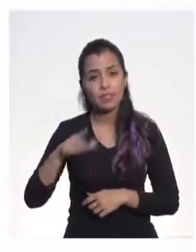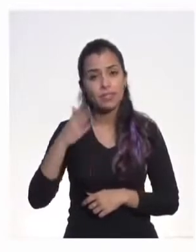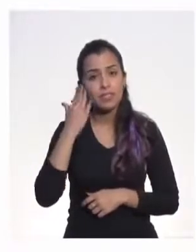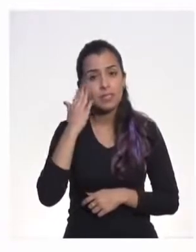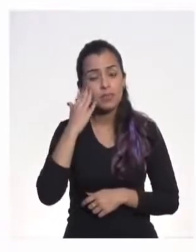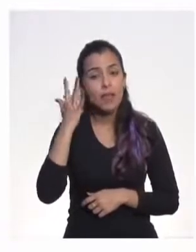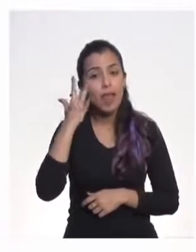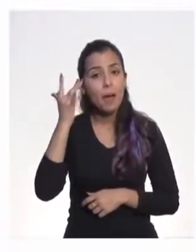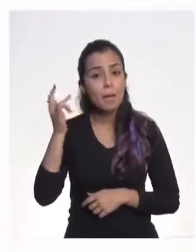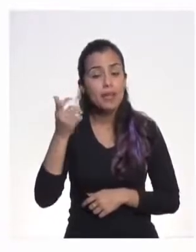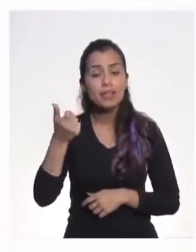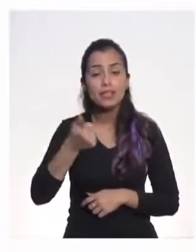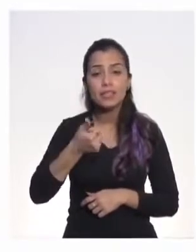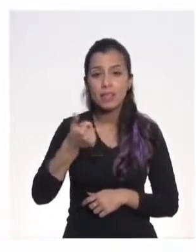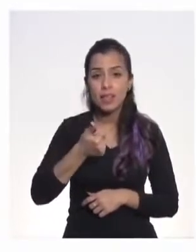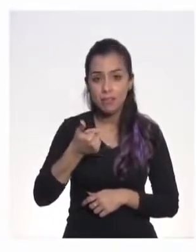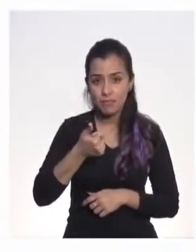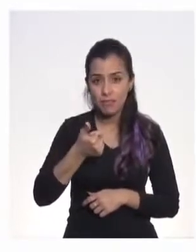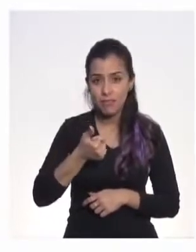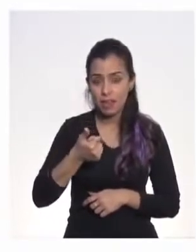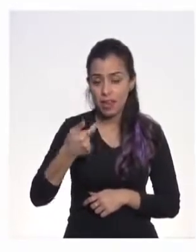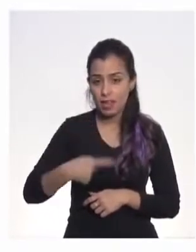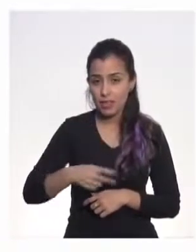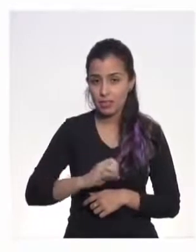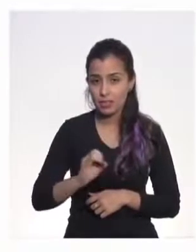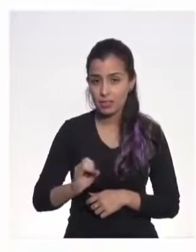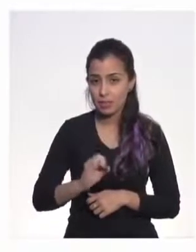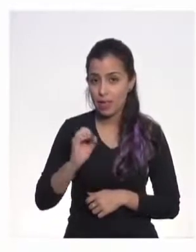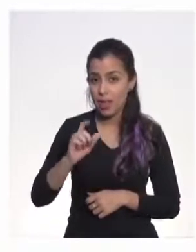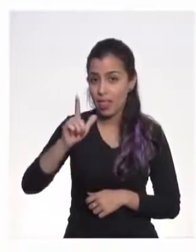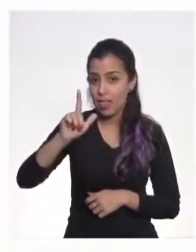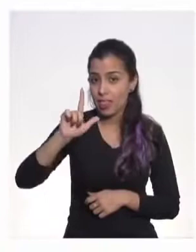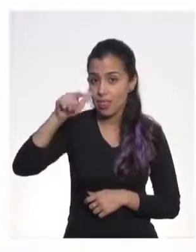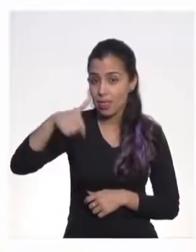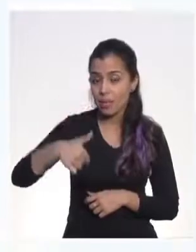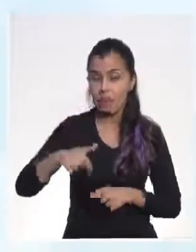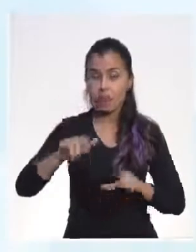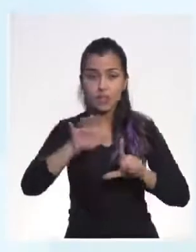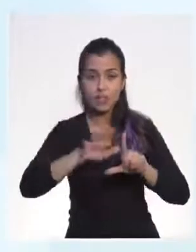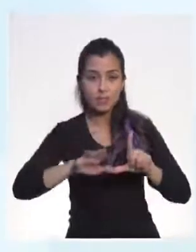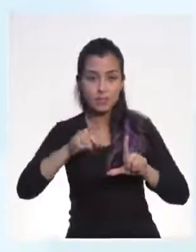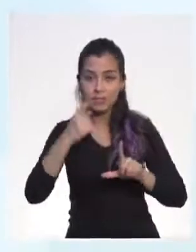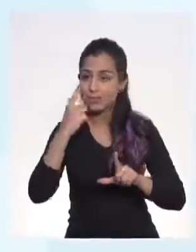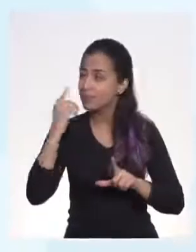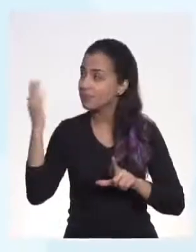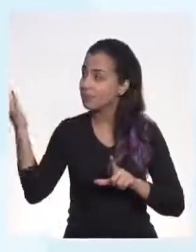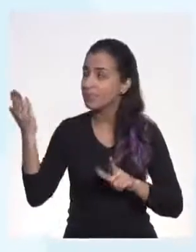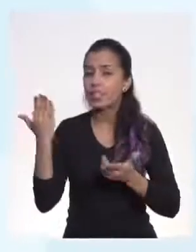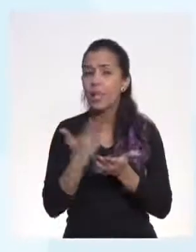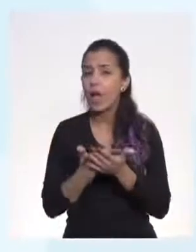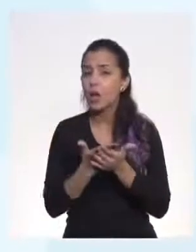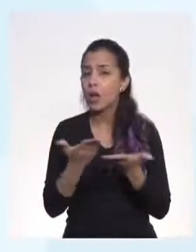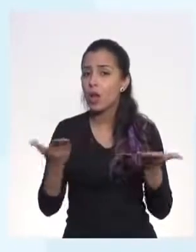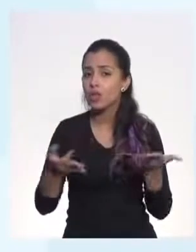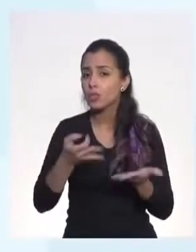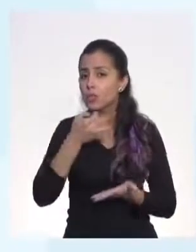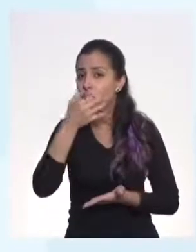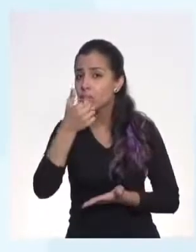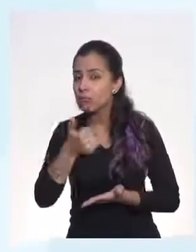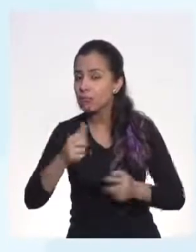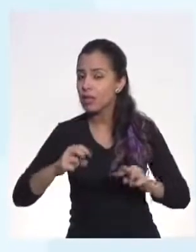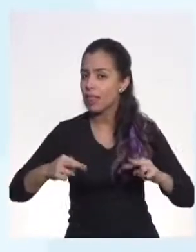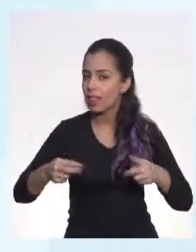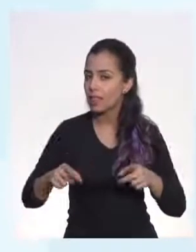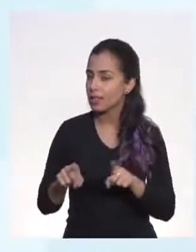sabendo que vai acontecer amanhã e sexta-feira aqui no semestre perder pois o que recorde da aula você pode contar para a gente que vocês acharam tem o